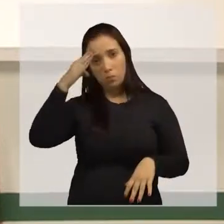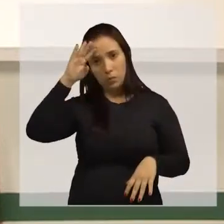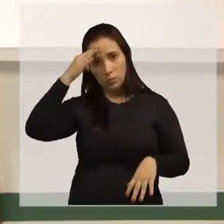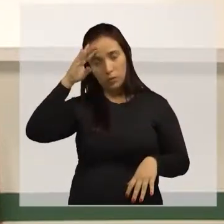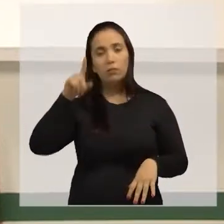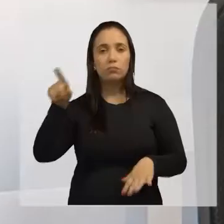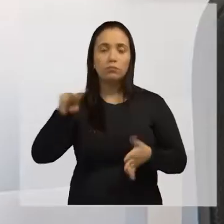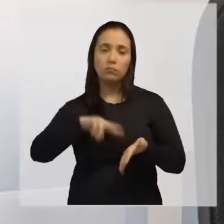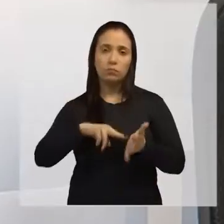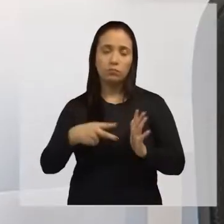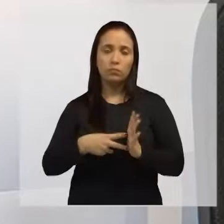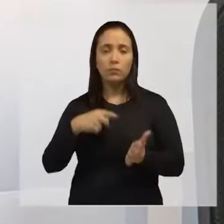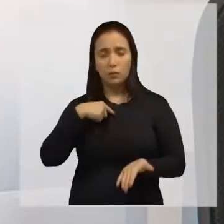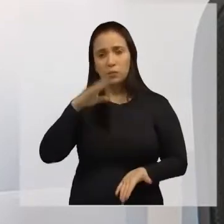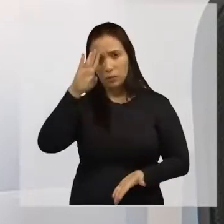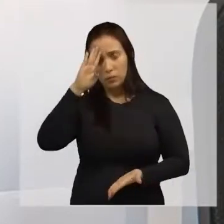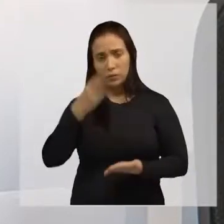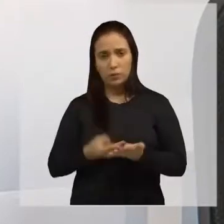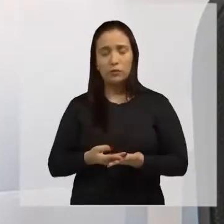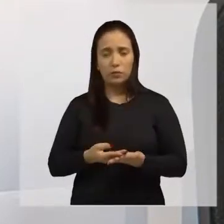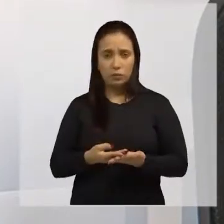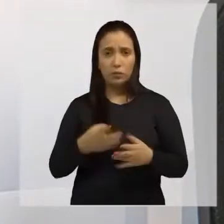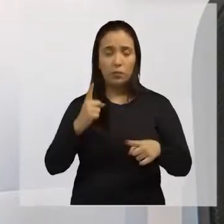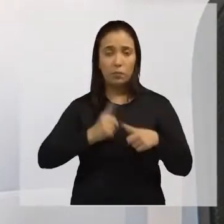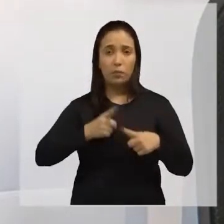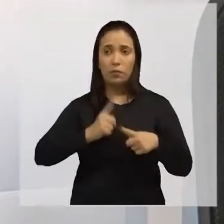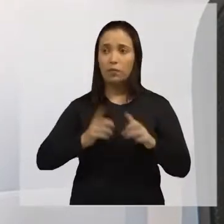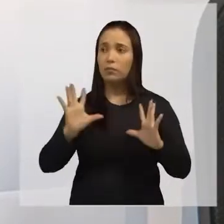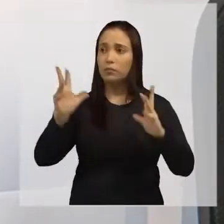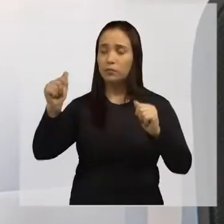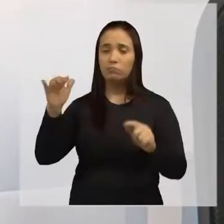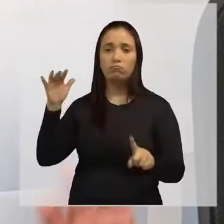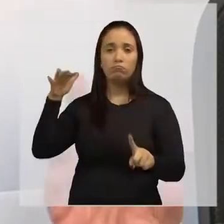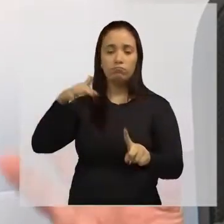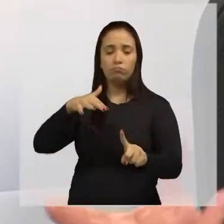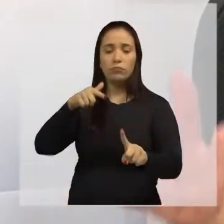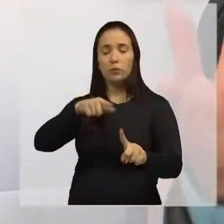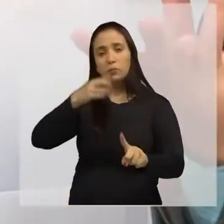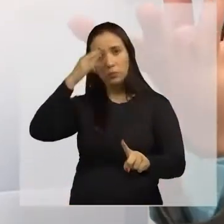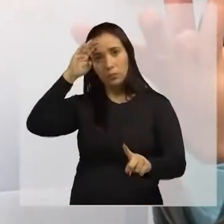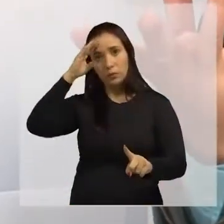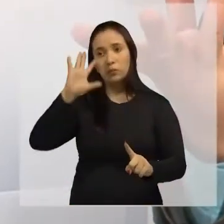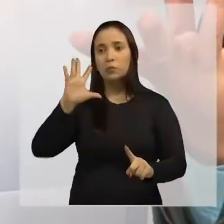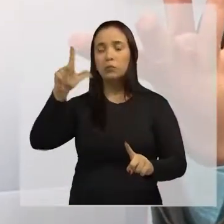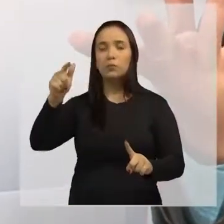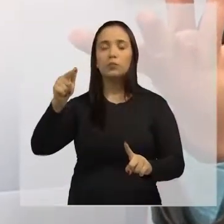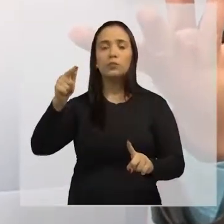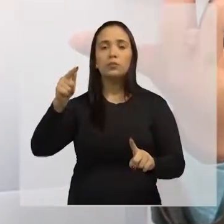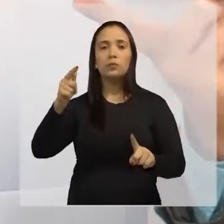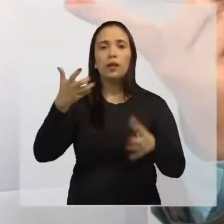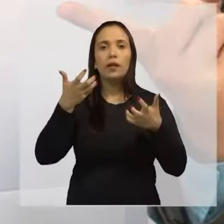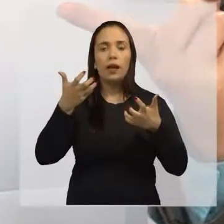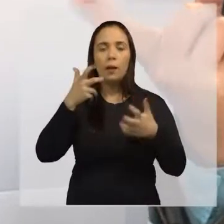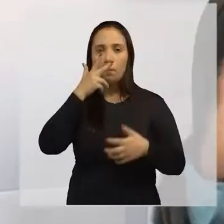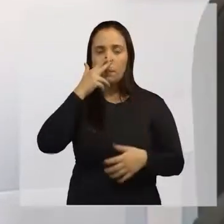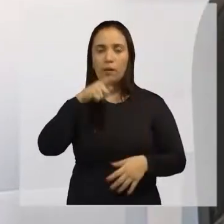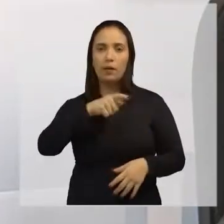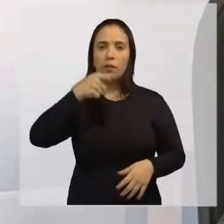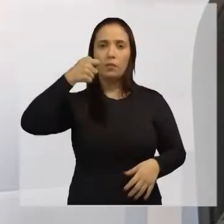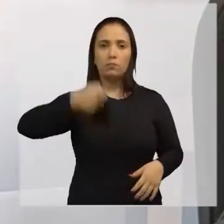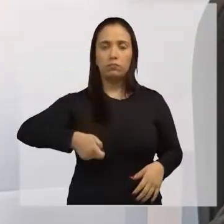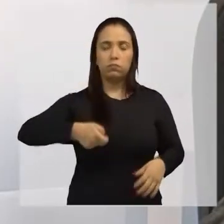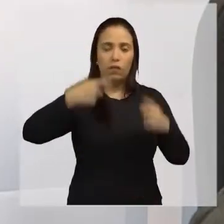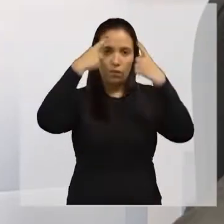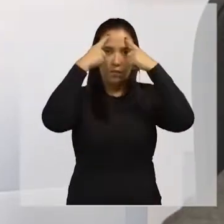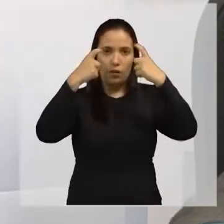Luiz? Eu acredito que sim. Ele é visto como um candidato que vai recuperar a autoridade do Estado. Interessante, não estamos